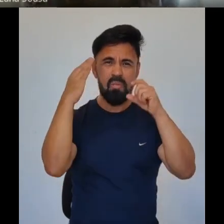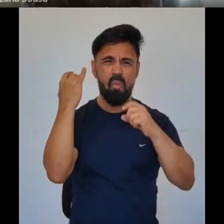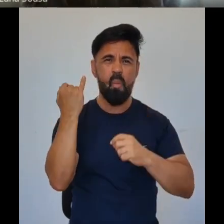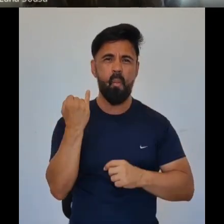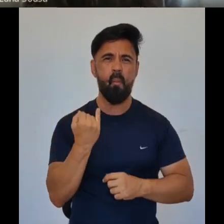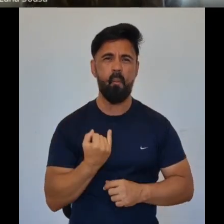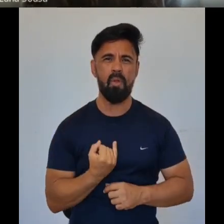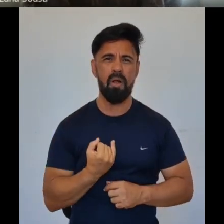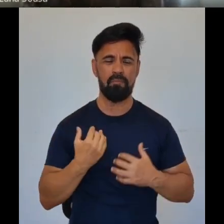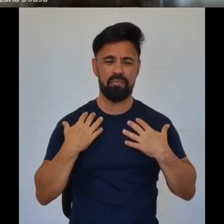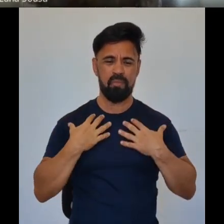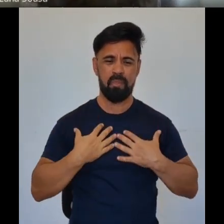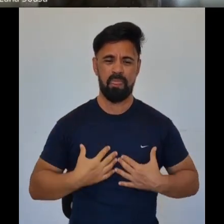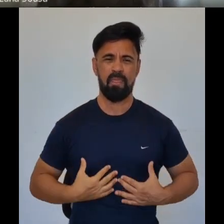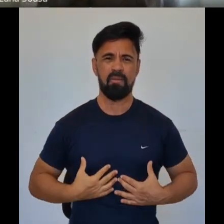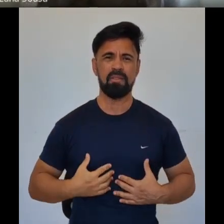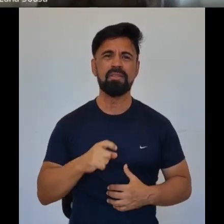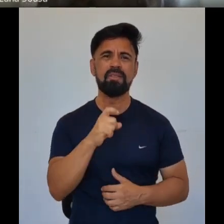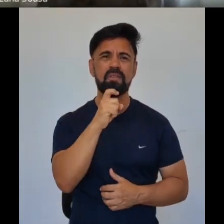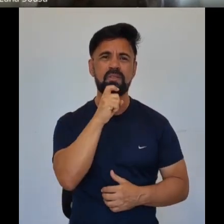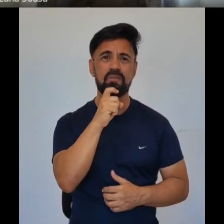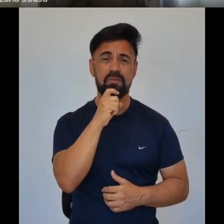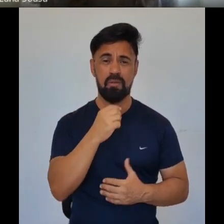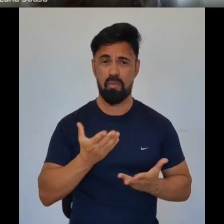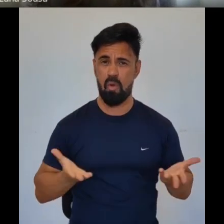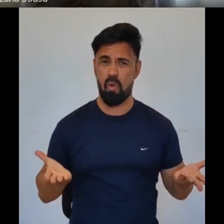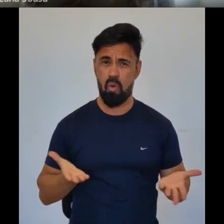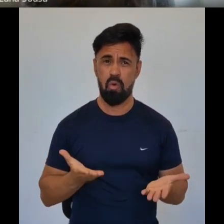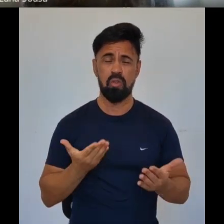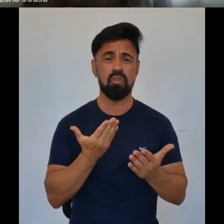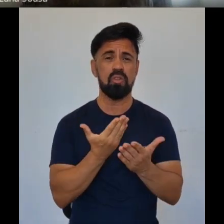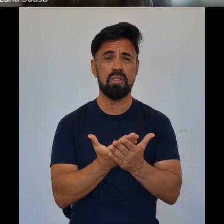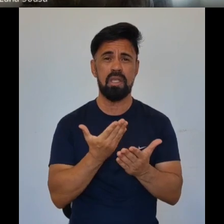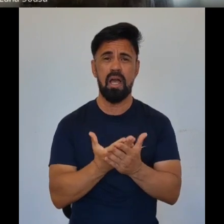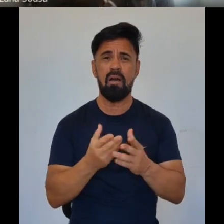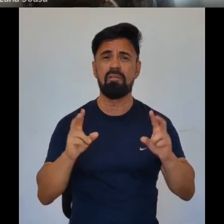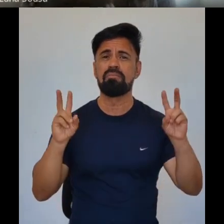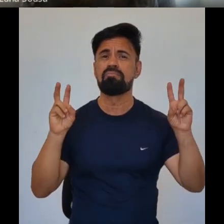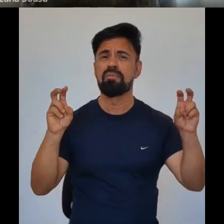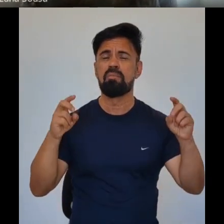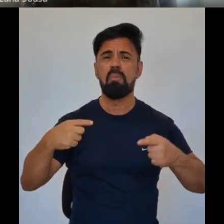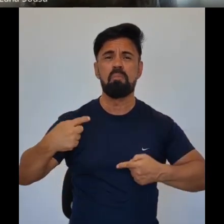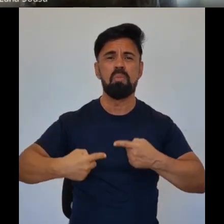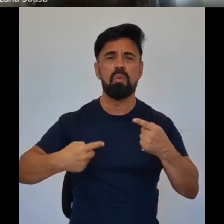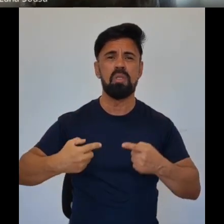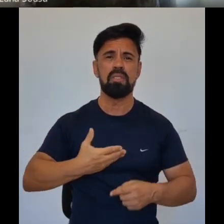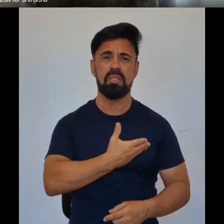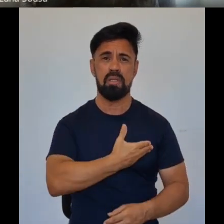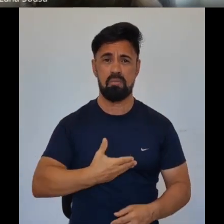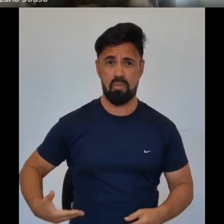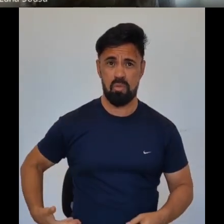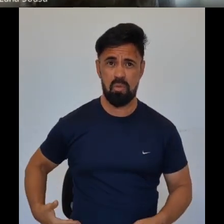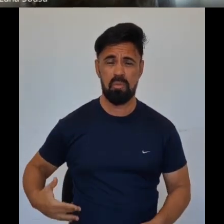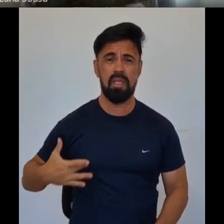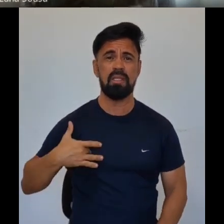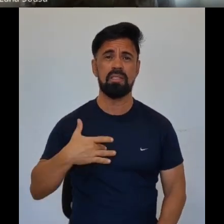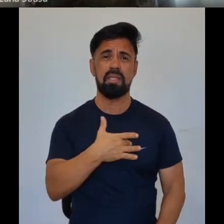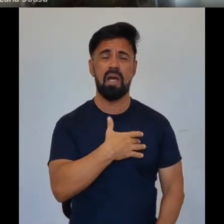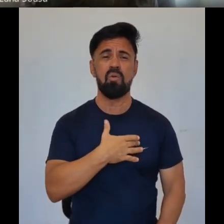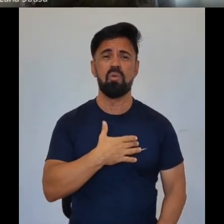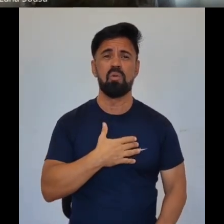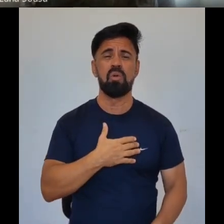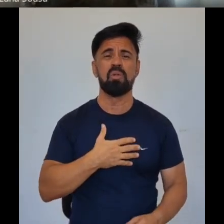blusa de frio. Hoje a nossa aula é sobre as políticas públicas e a saúde das populações